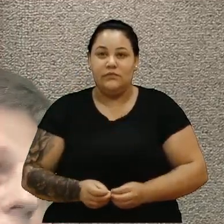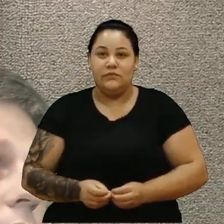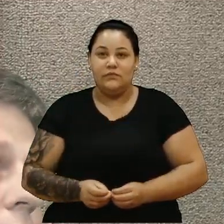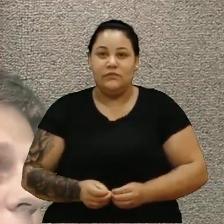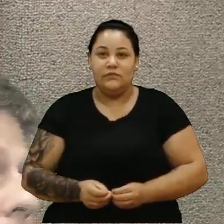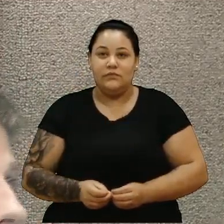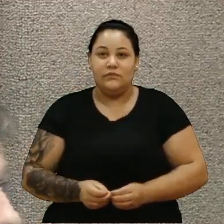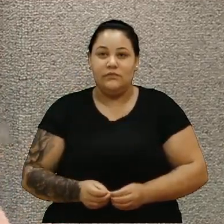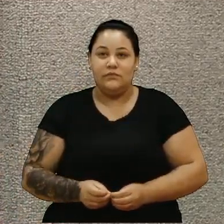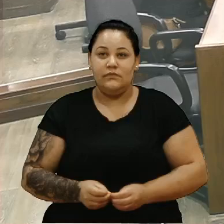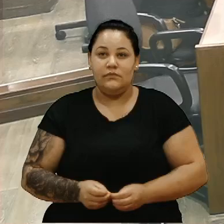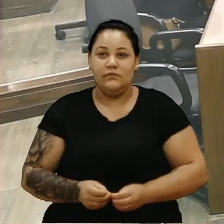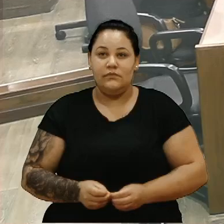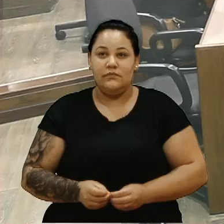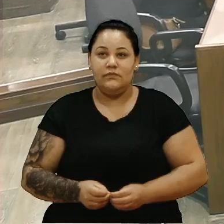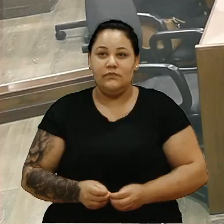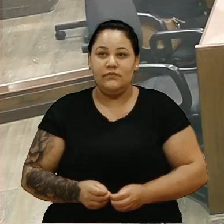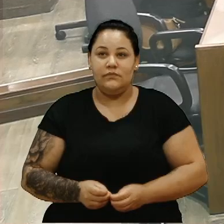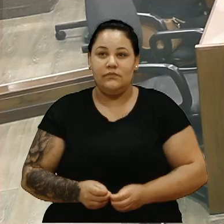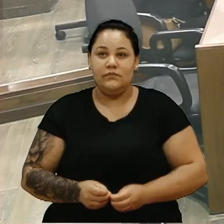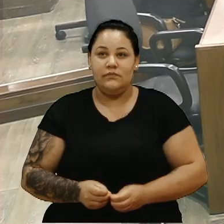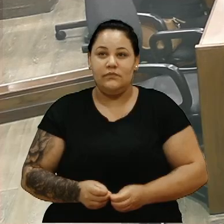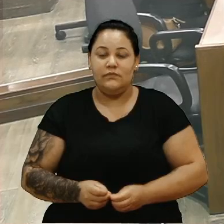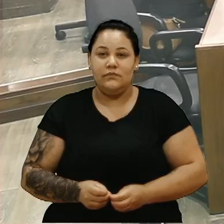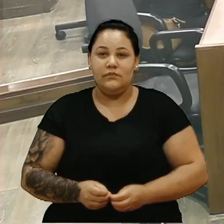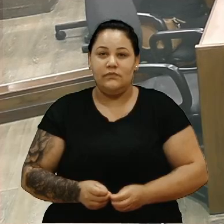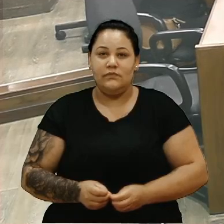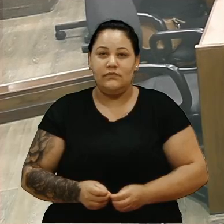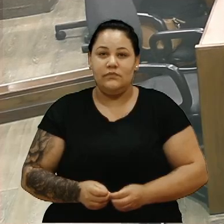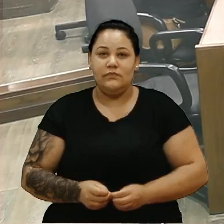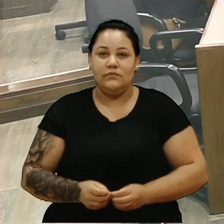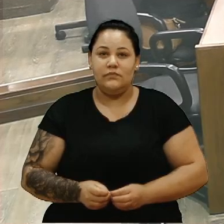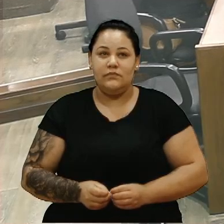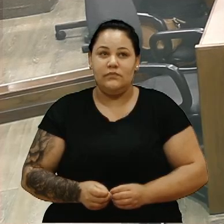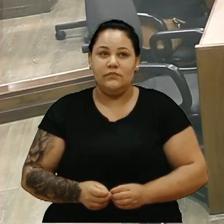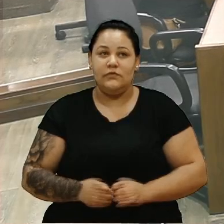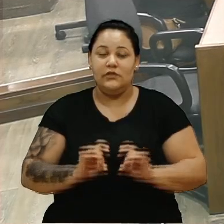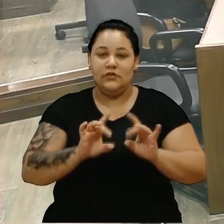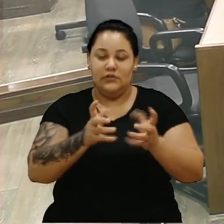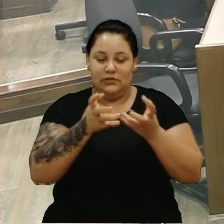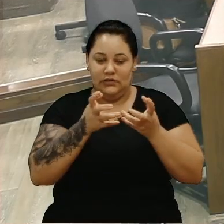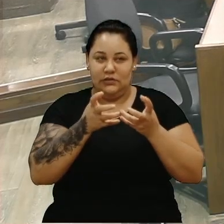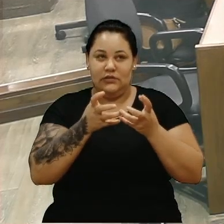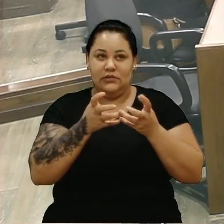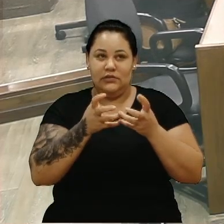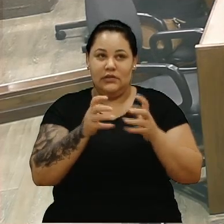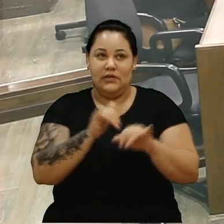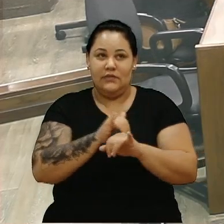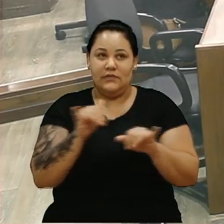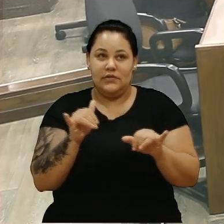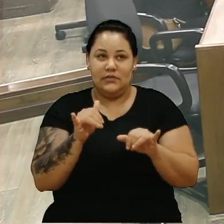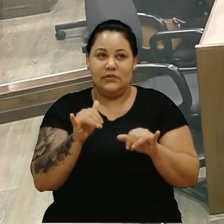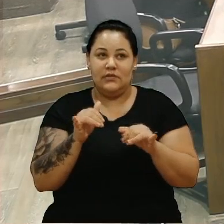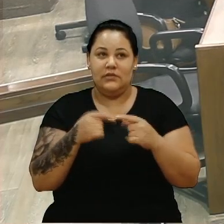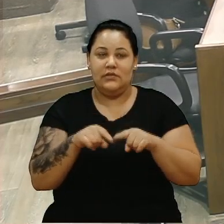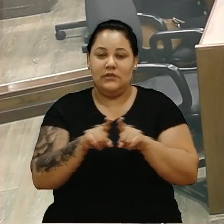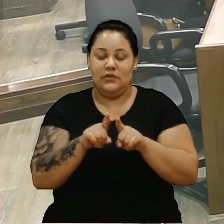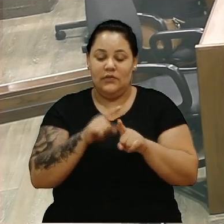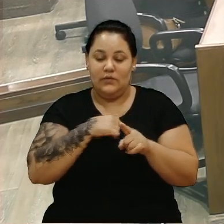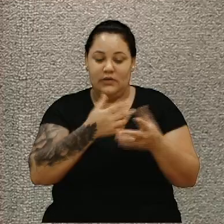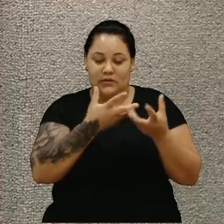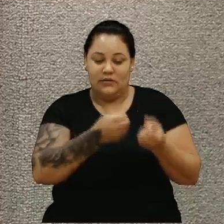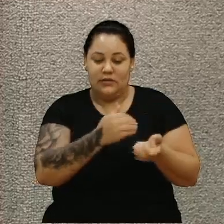Não vai dar tempo, né? Só tem 3 horas. Dá 3 horas? Não. Só queria noticiar, então, recebi da secretária